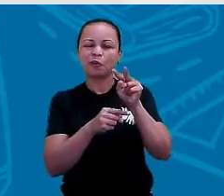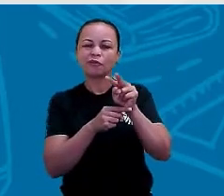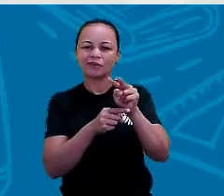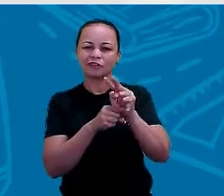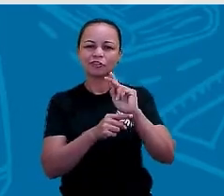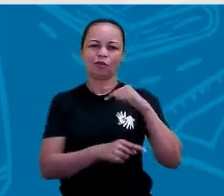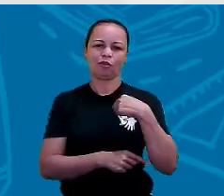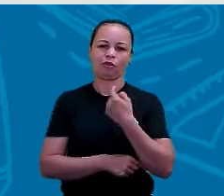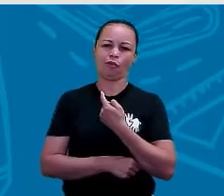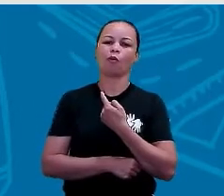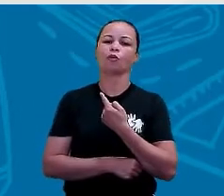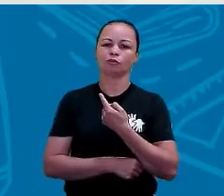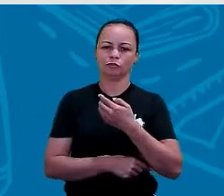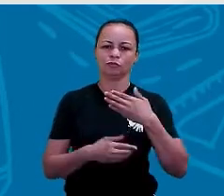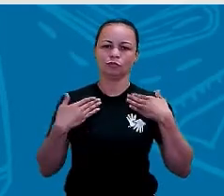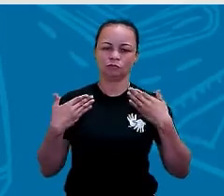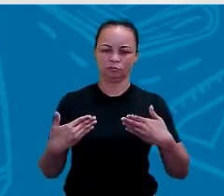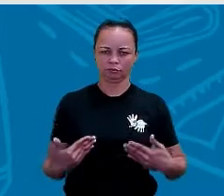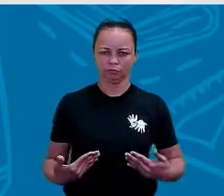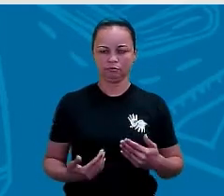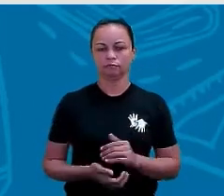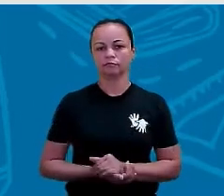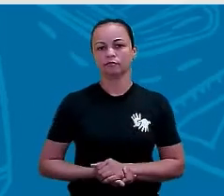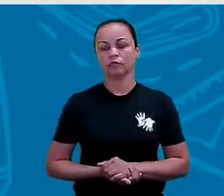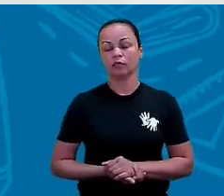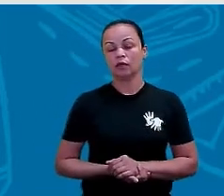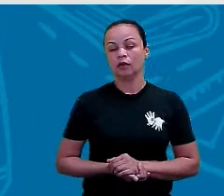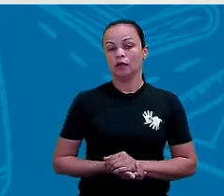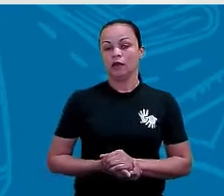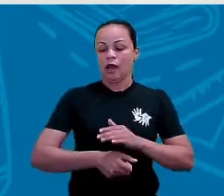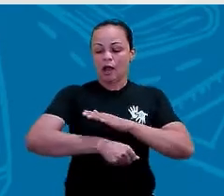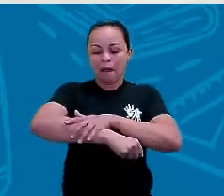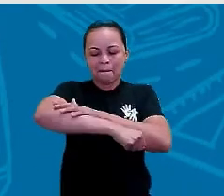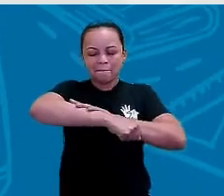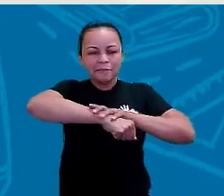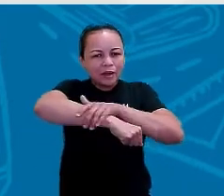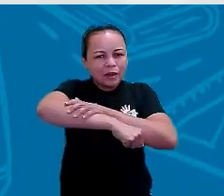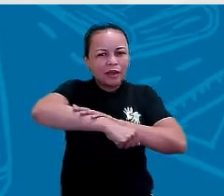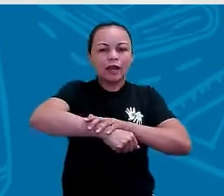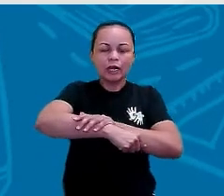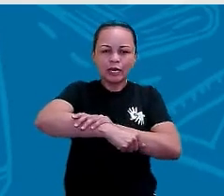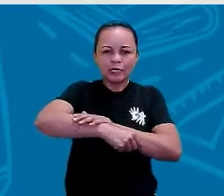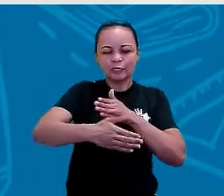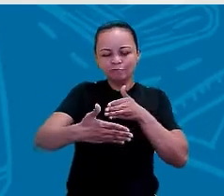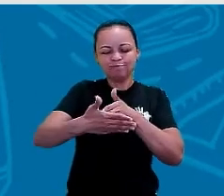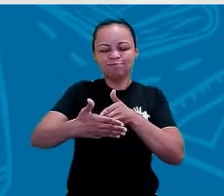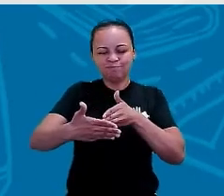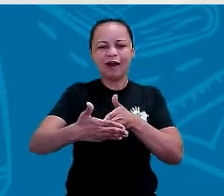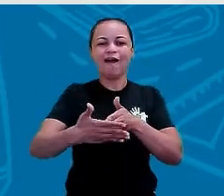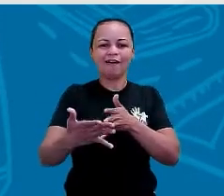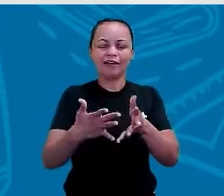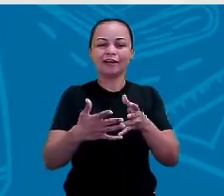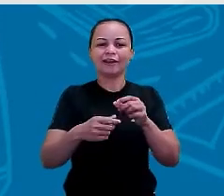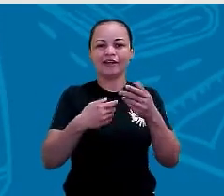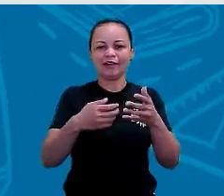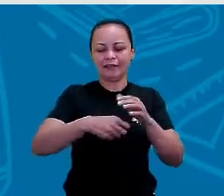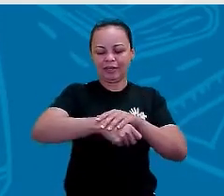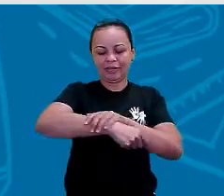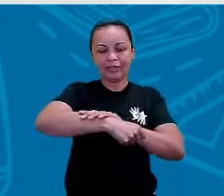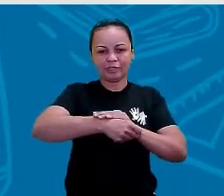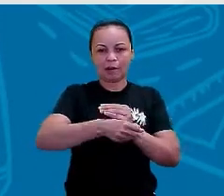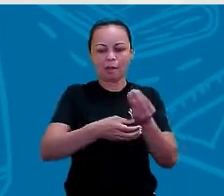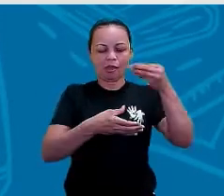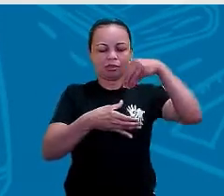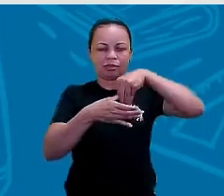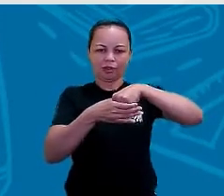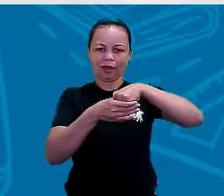nosso corpo. Afinal, a nossa pele é a barreira, né, entre a nossa parte